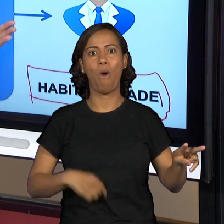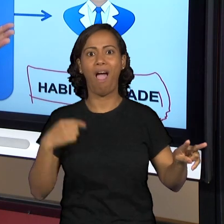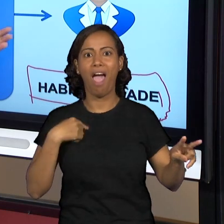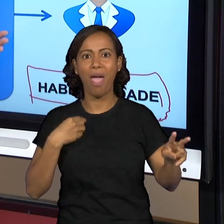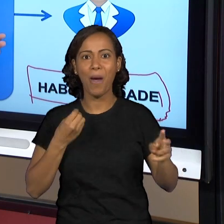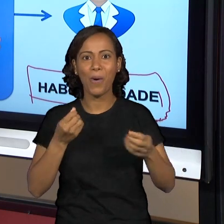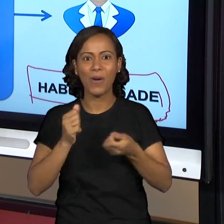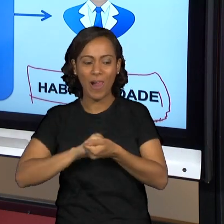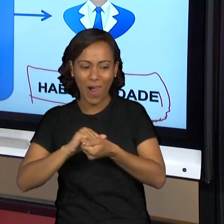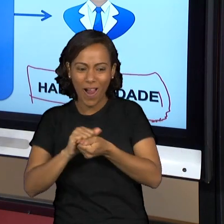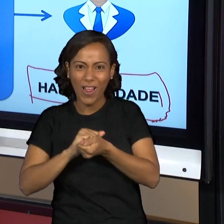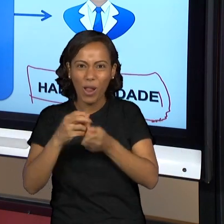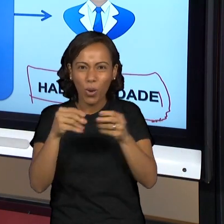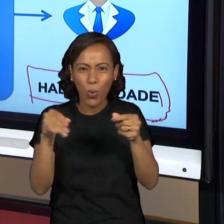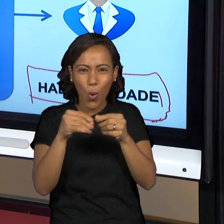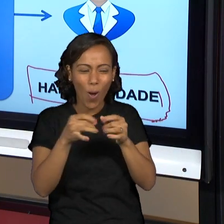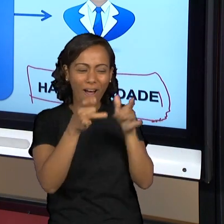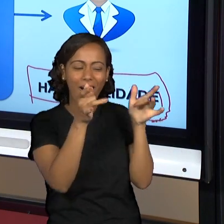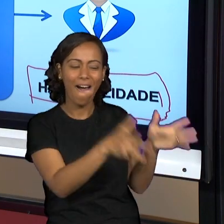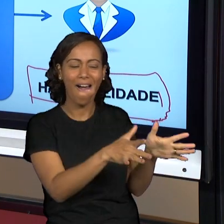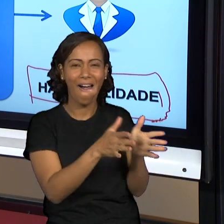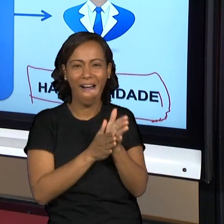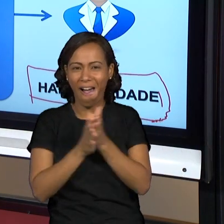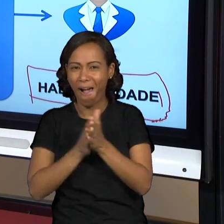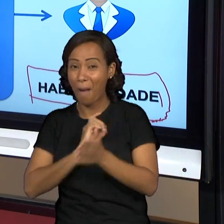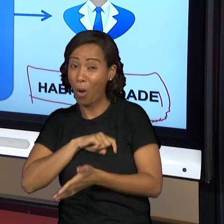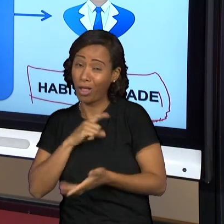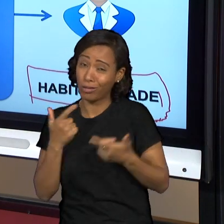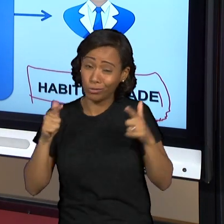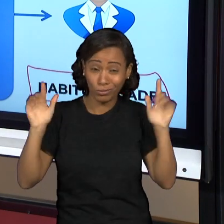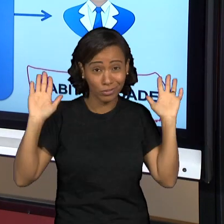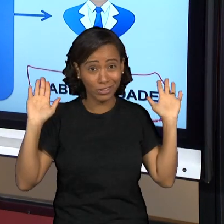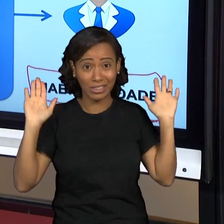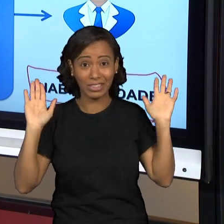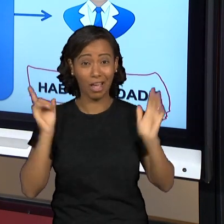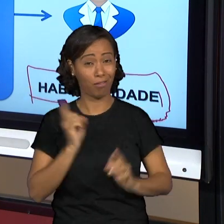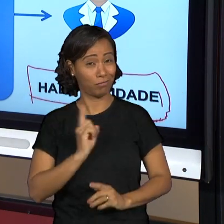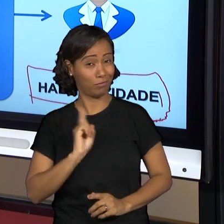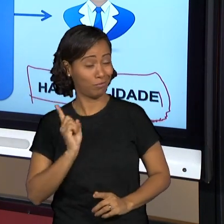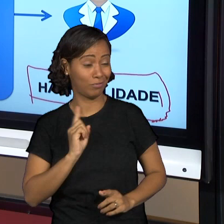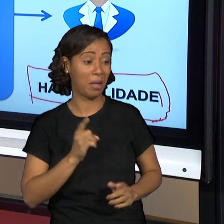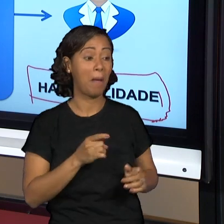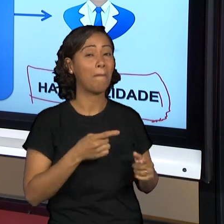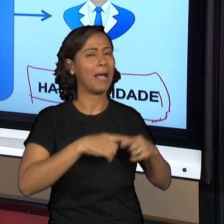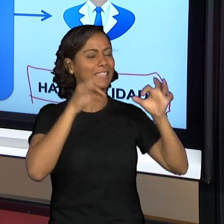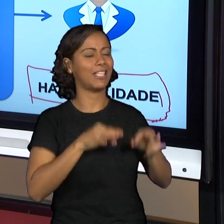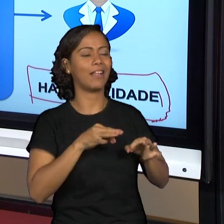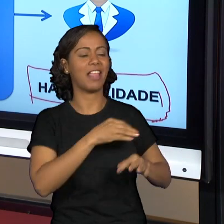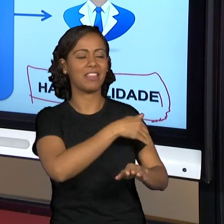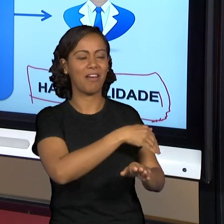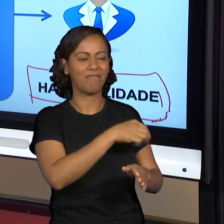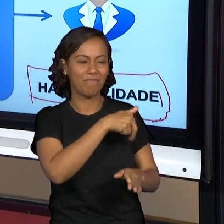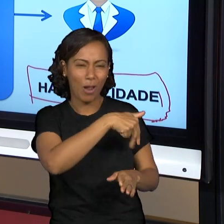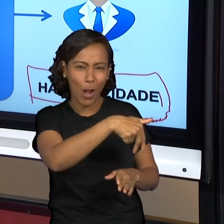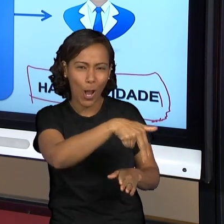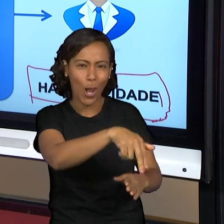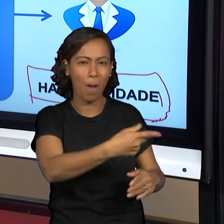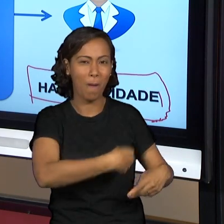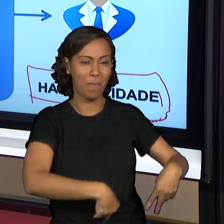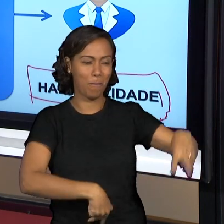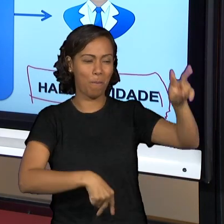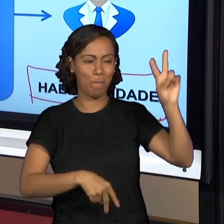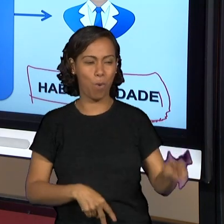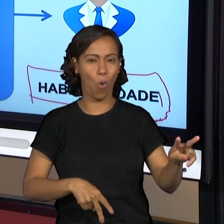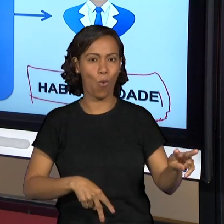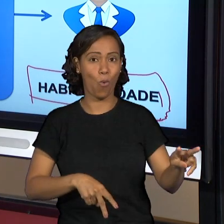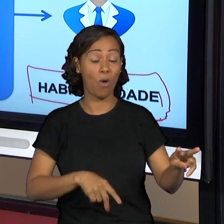forma proposital, não é? Mas eu deixei esse sabão bem aonde eu tinha certeza que ela ia passar. E aí ela foi lá e escorregou. Por conta